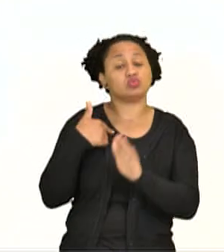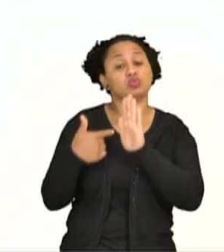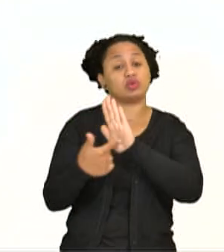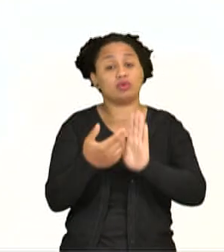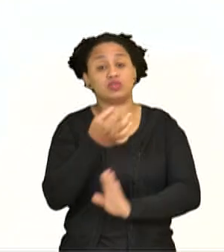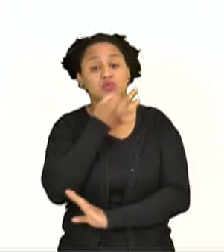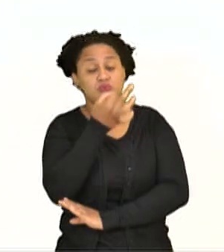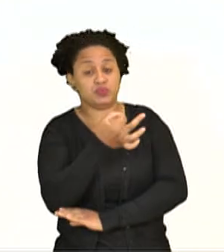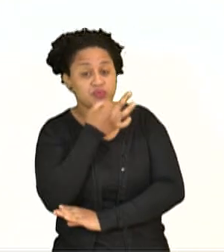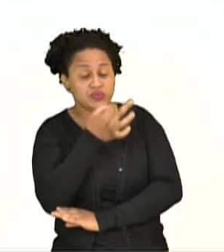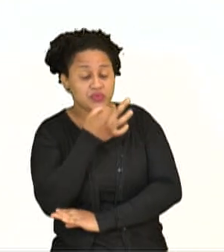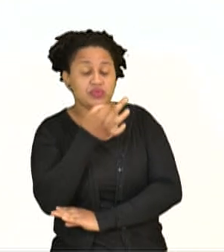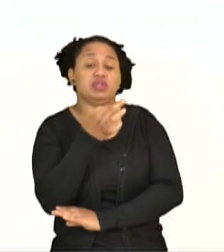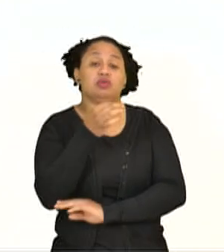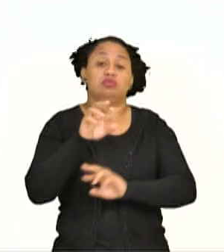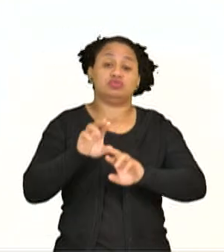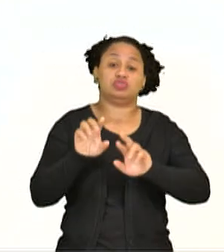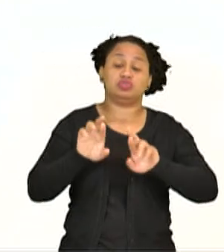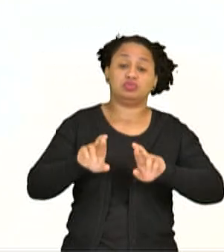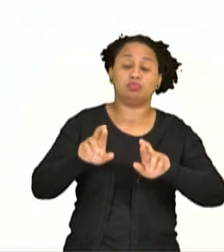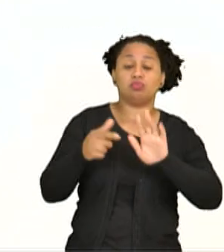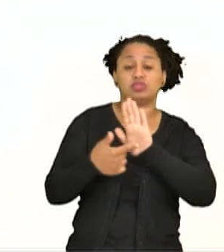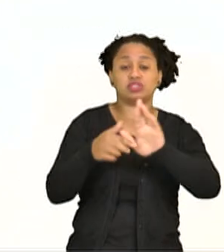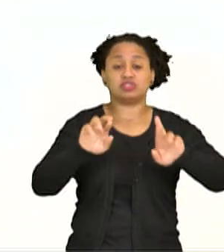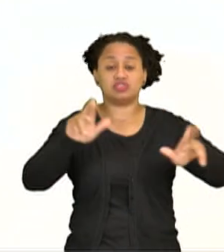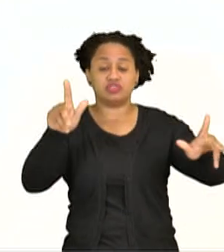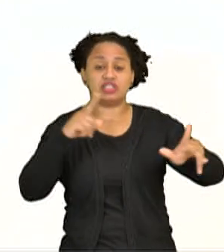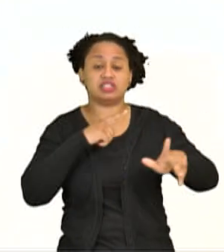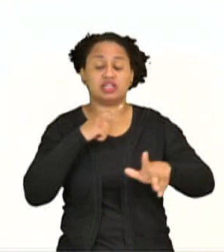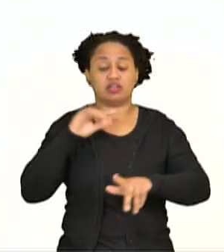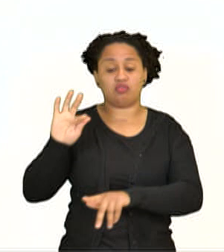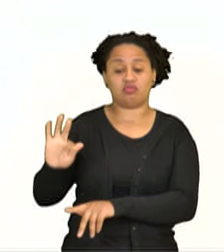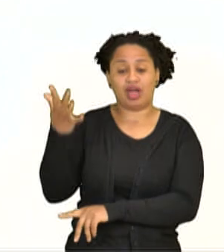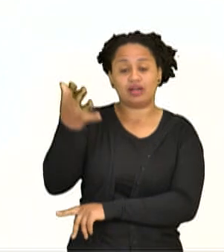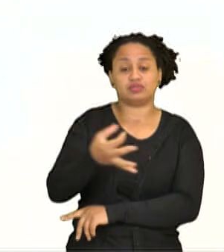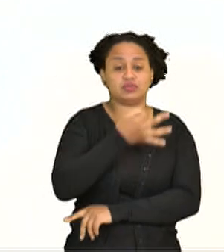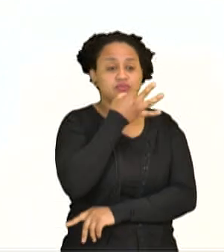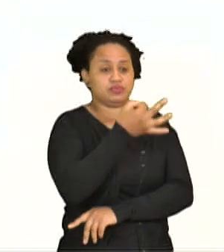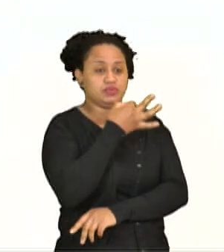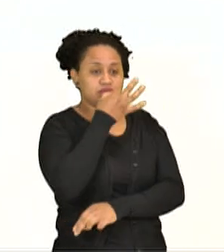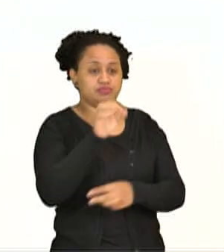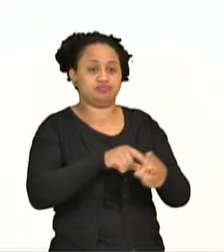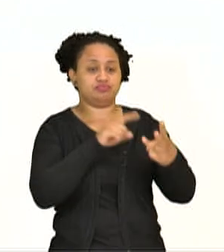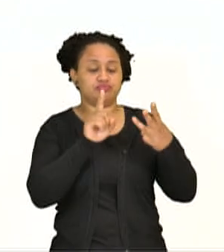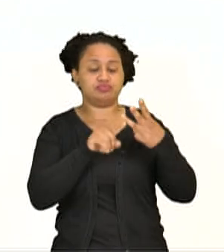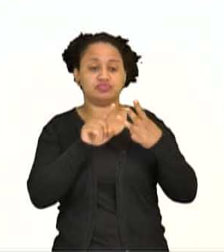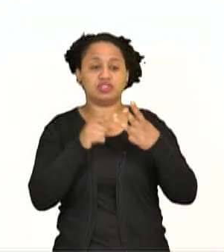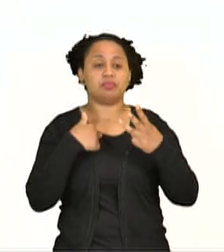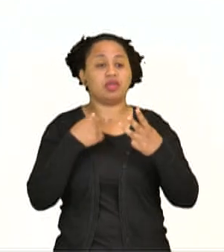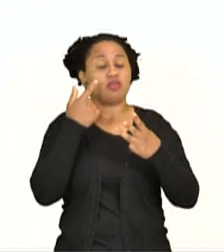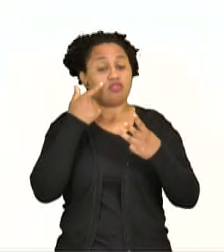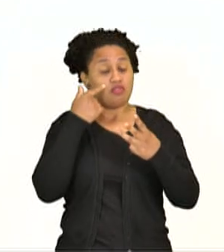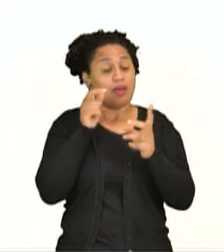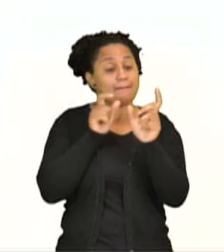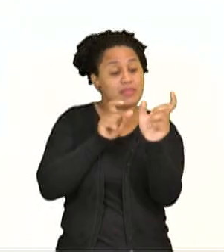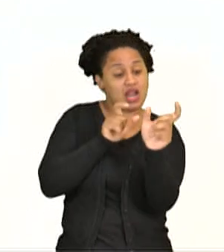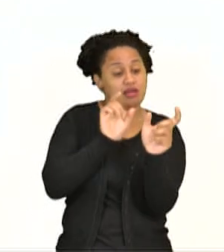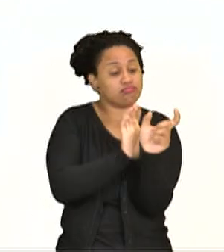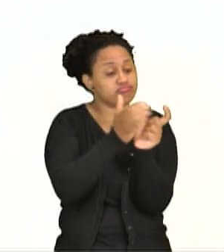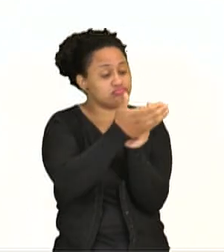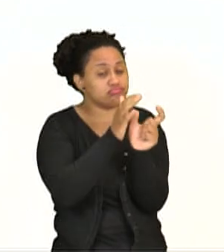opinião, distinguindo fato de opinião. Vamos inferir o sentido de uma palavra